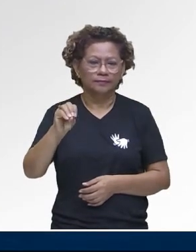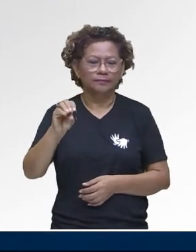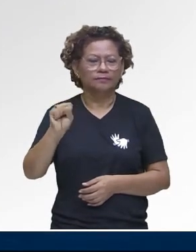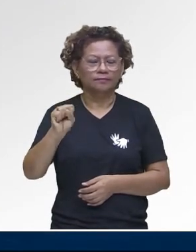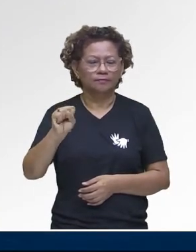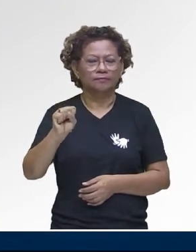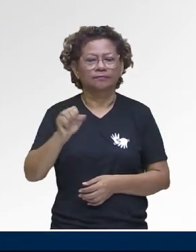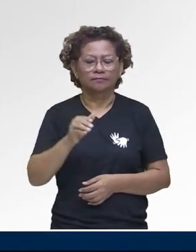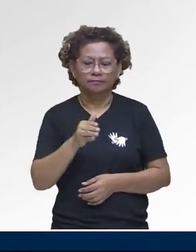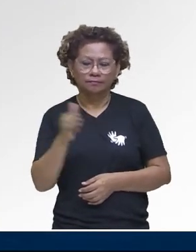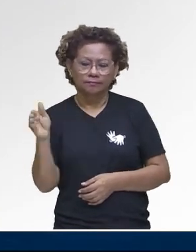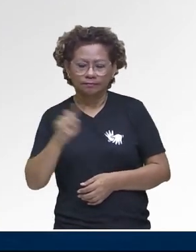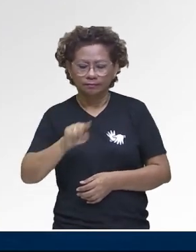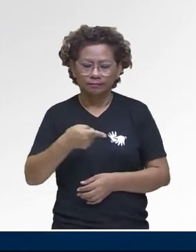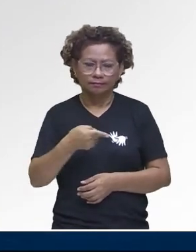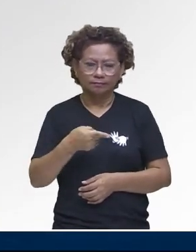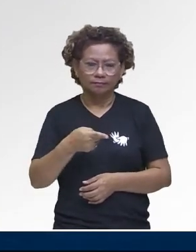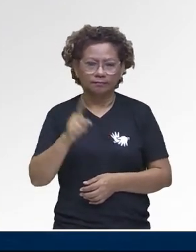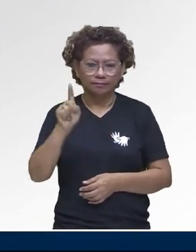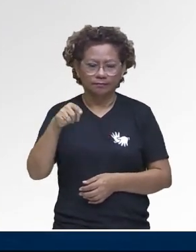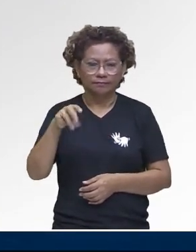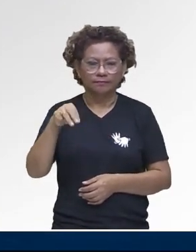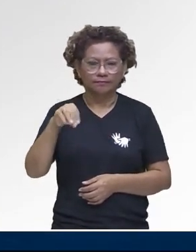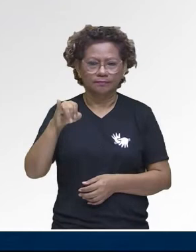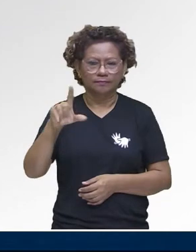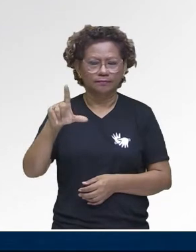aqui para vocês. Vamos fazer a letra C?